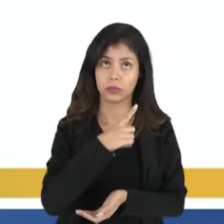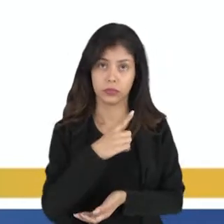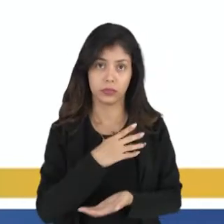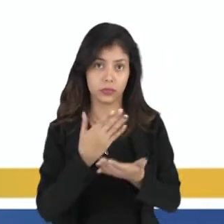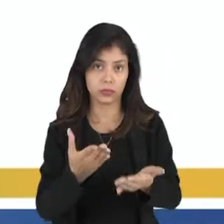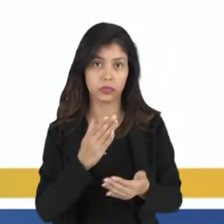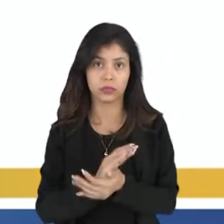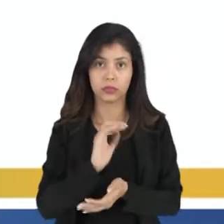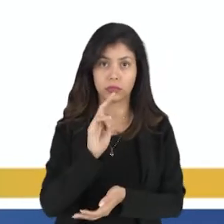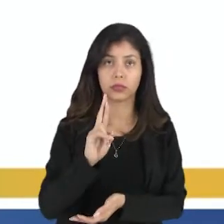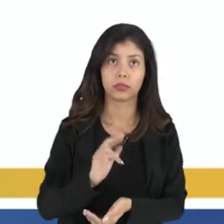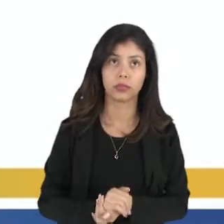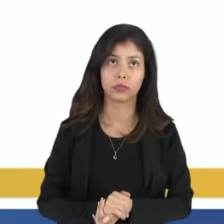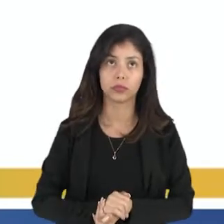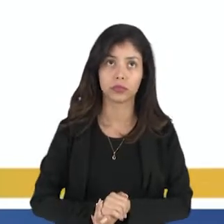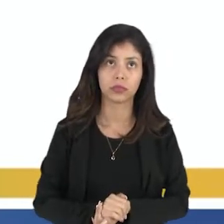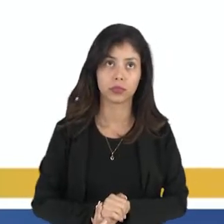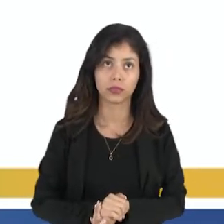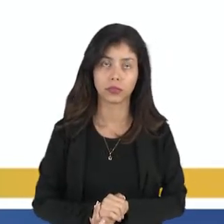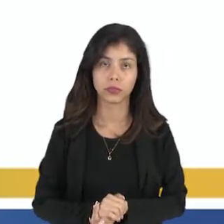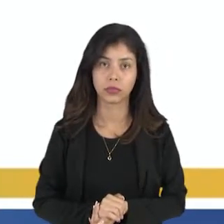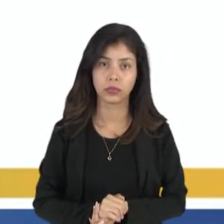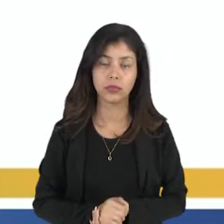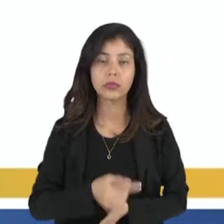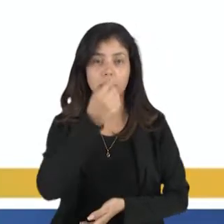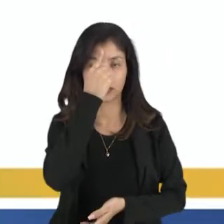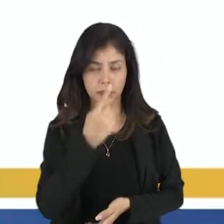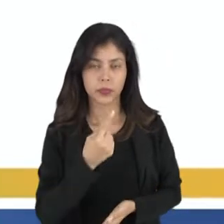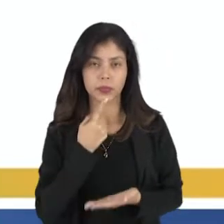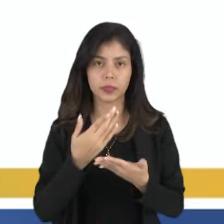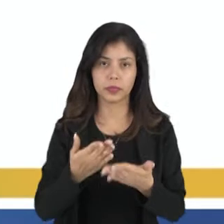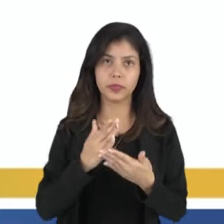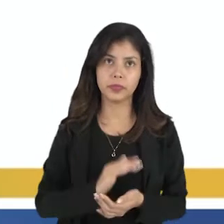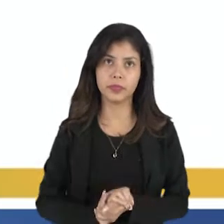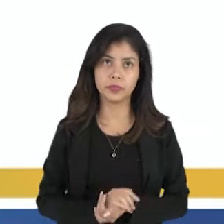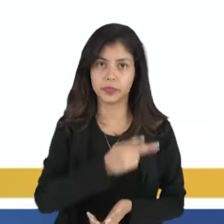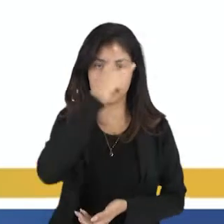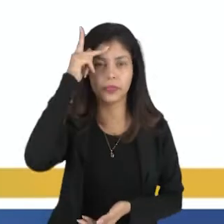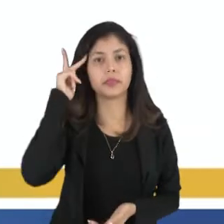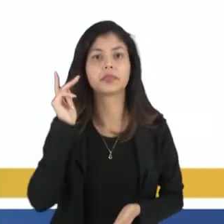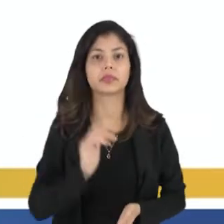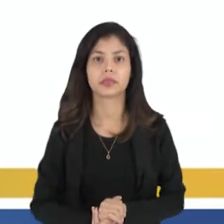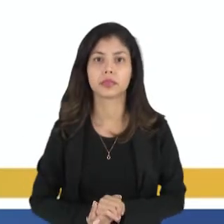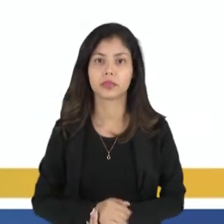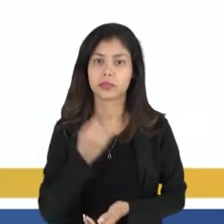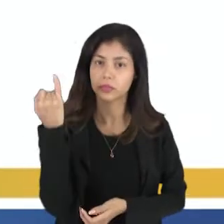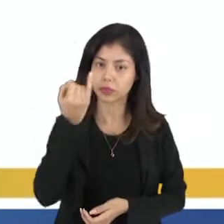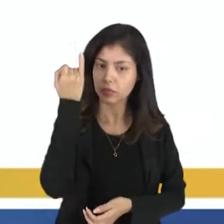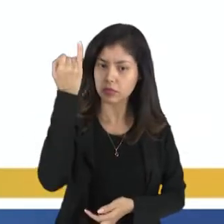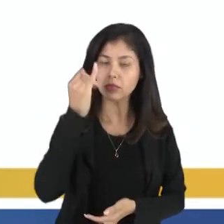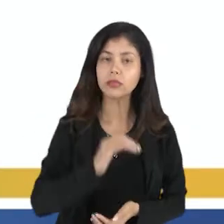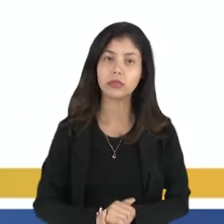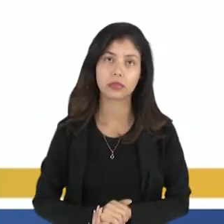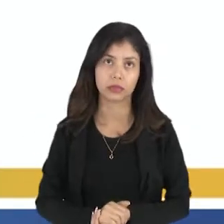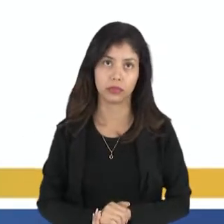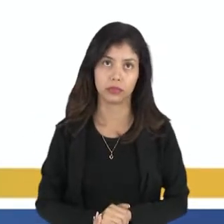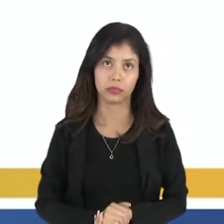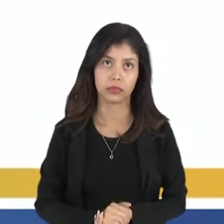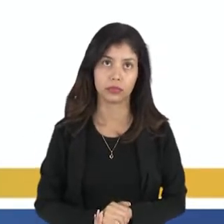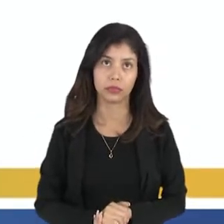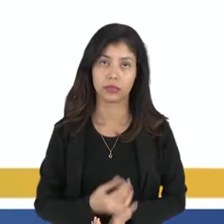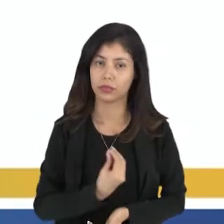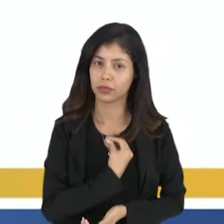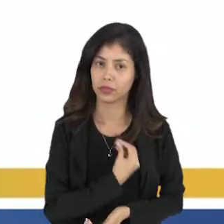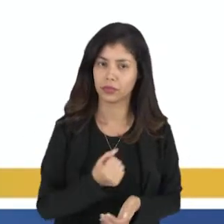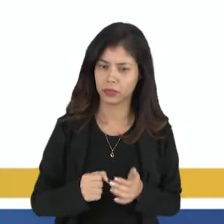nesse cartoon? É a imagem que as pessoas, principalmente as pessoas públicas,